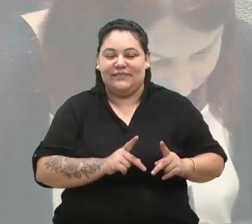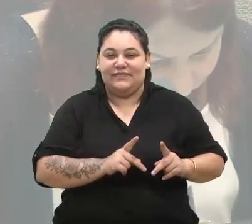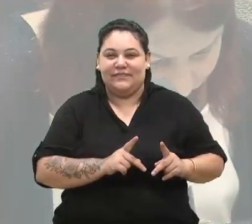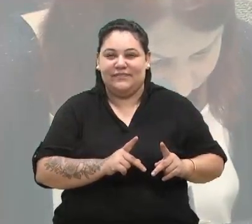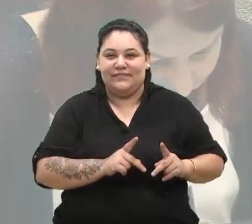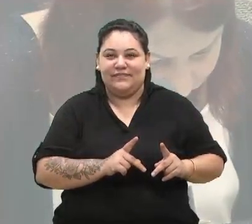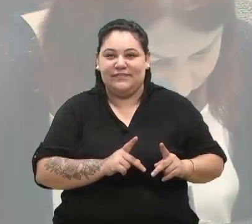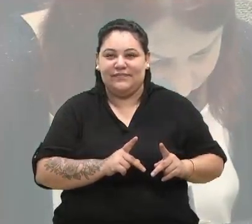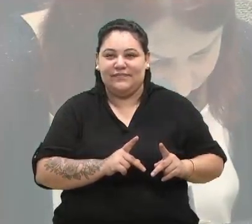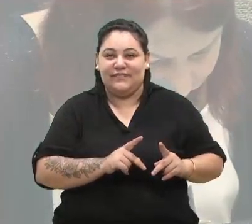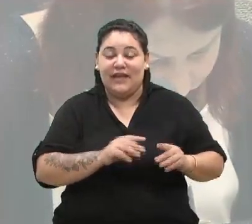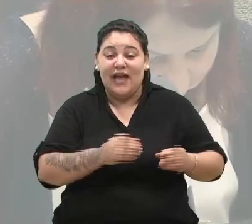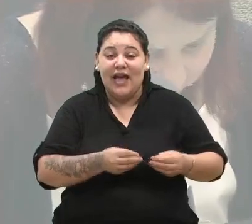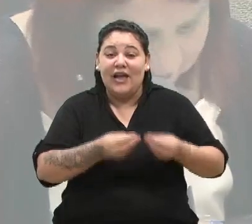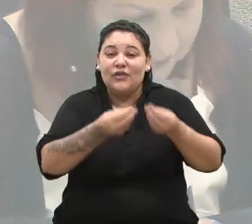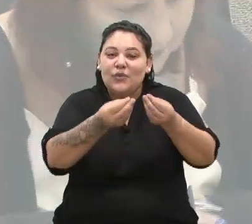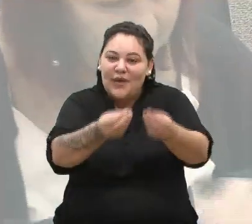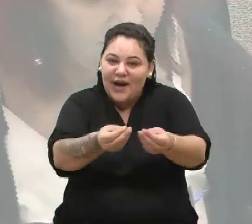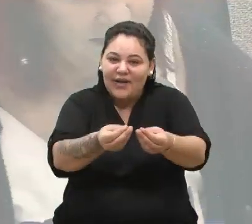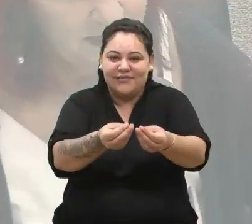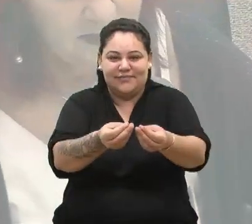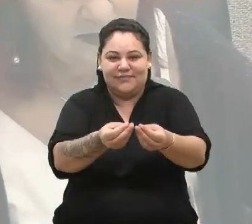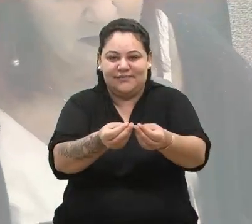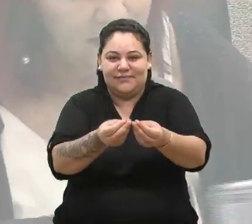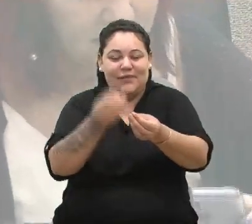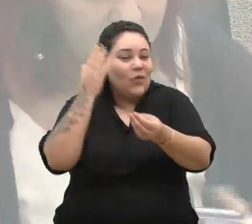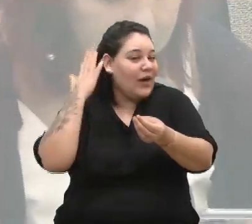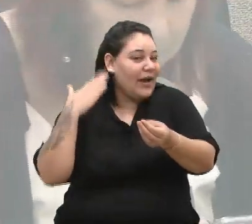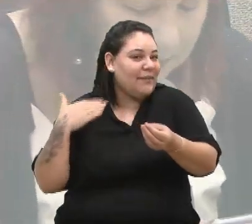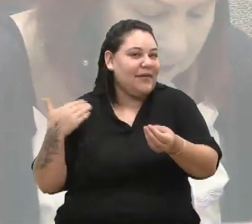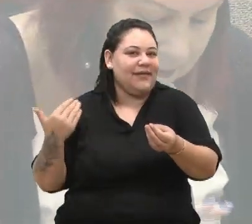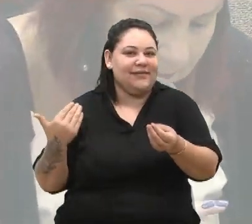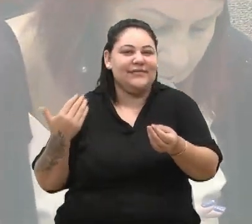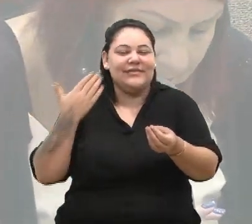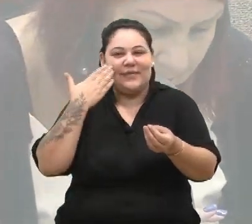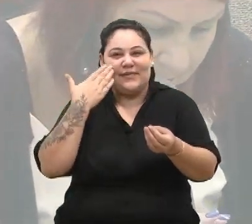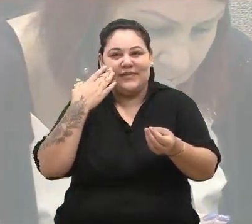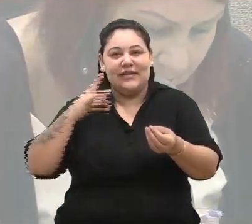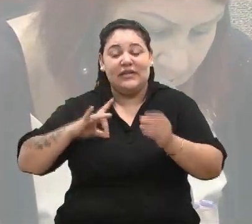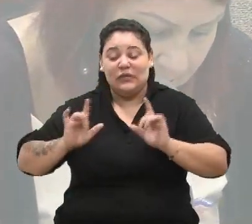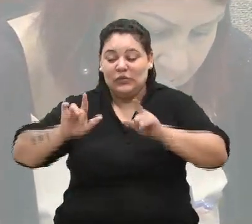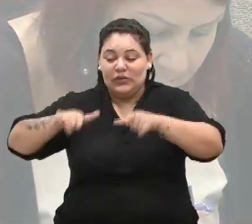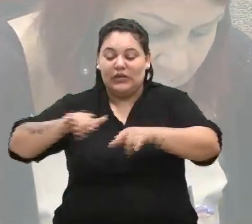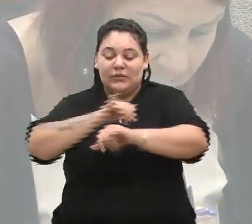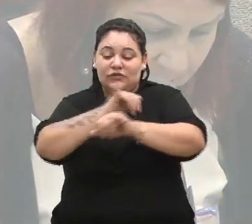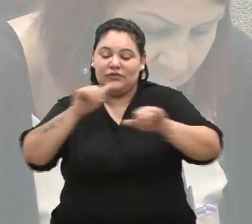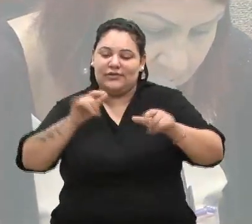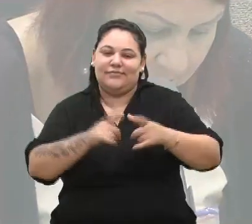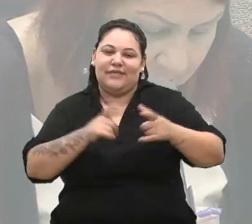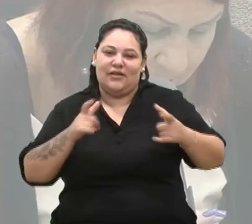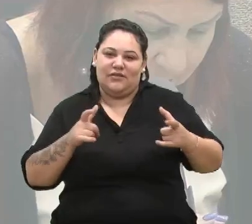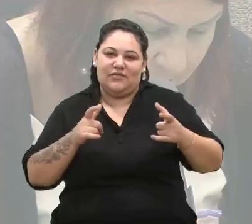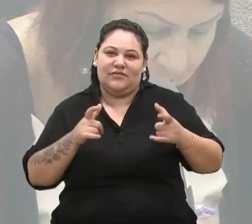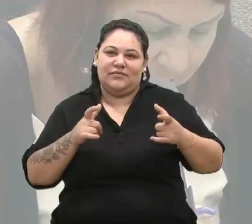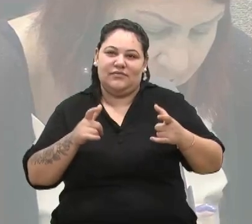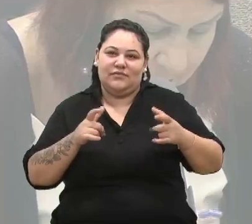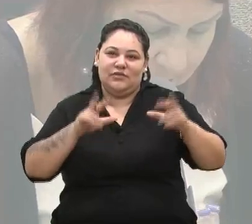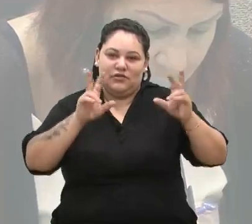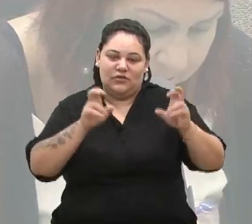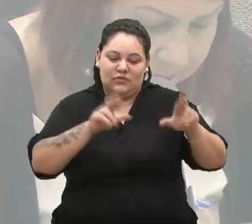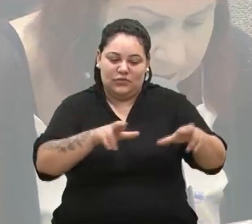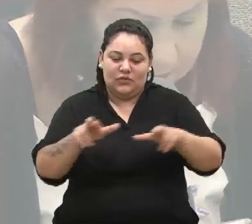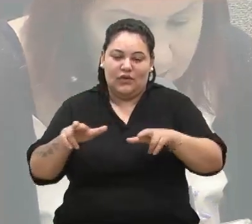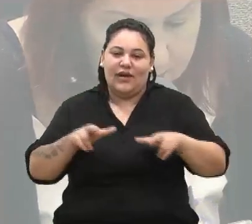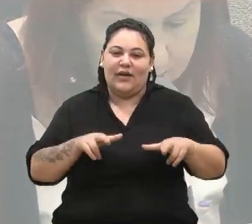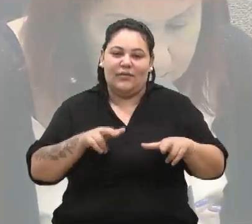a doarem os seus cabelos e ter um local, divulgação maior sobre esses locais para fazer